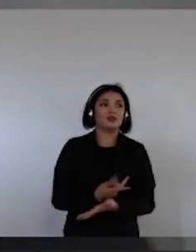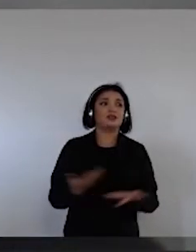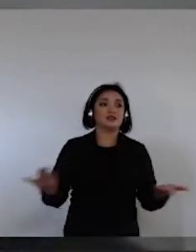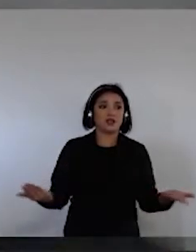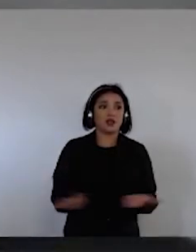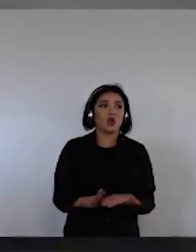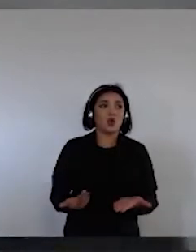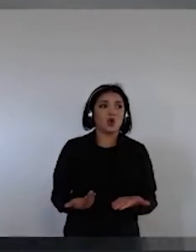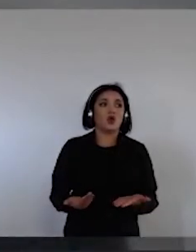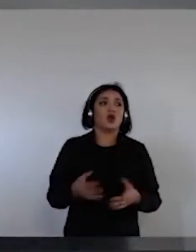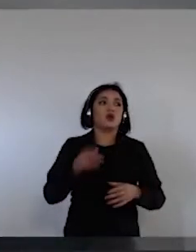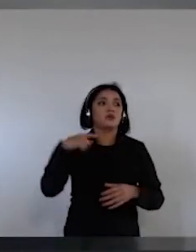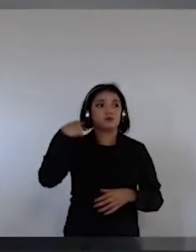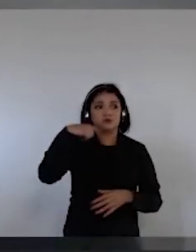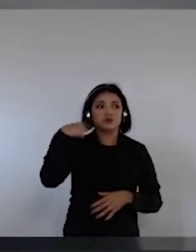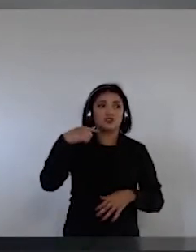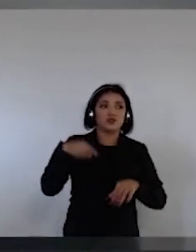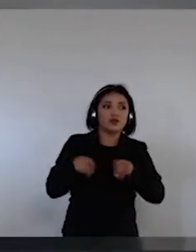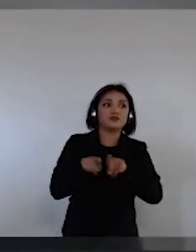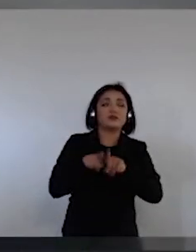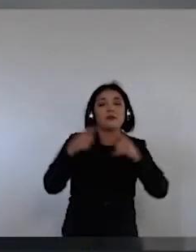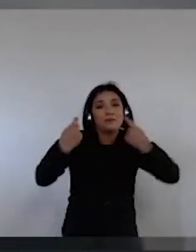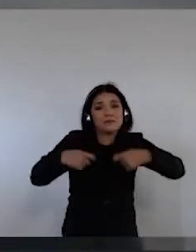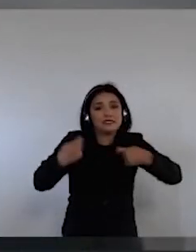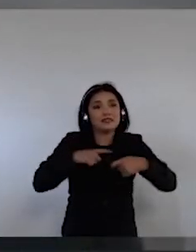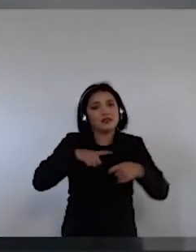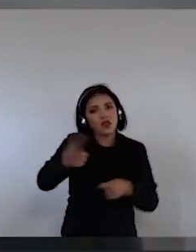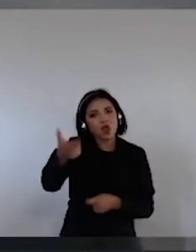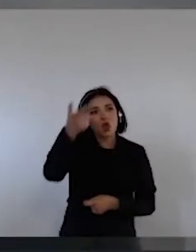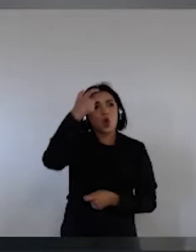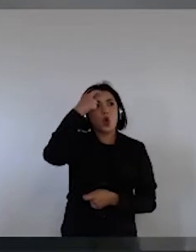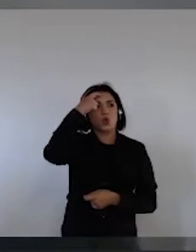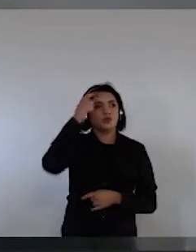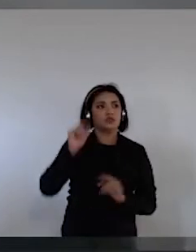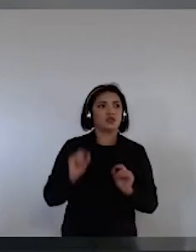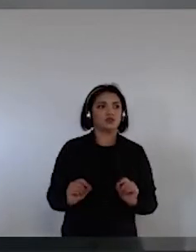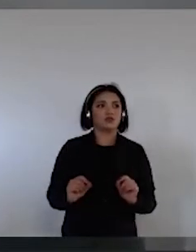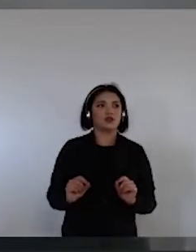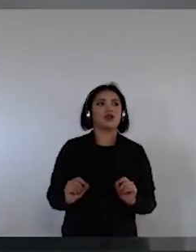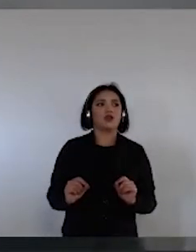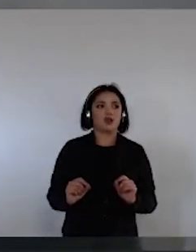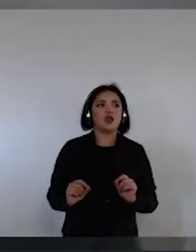Superior do Trabalho a coisa seja assim, o TSE também. O que acontece?